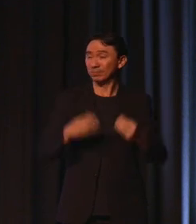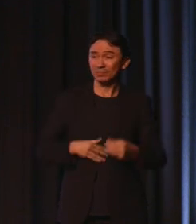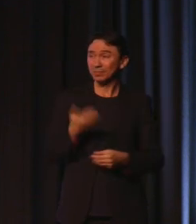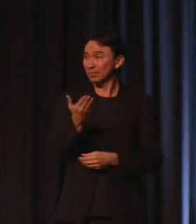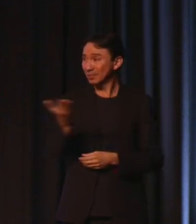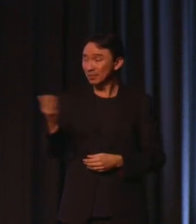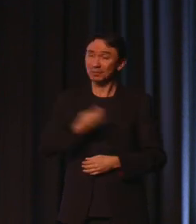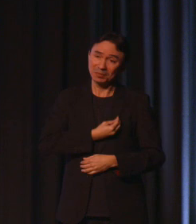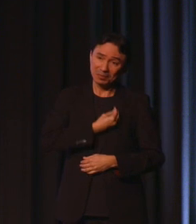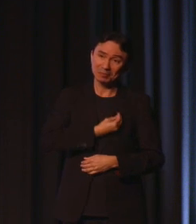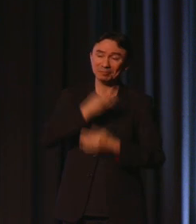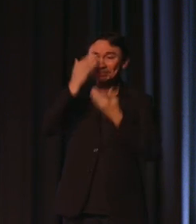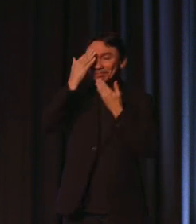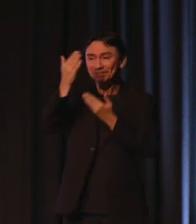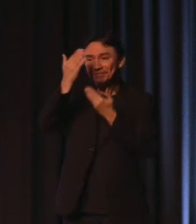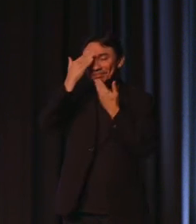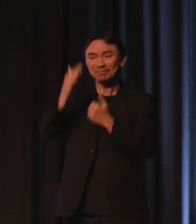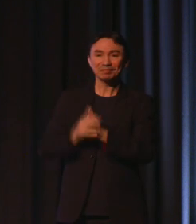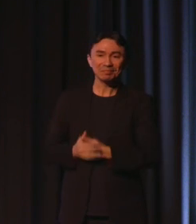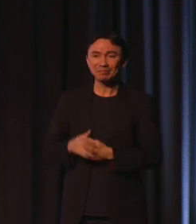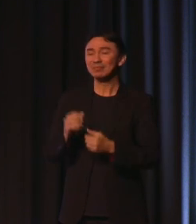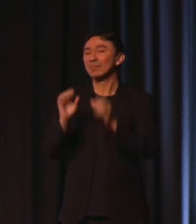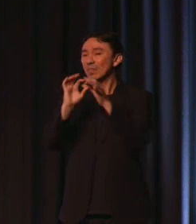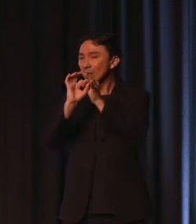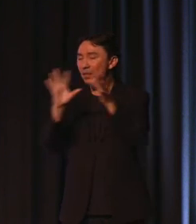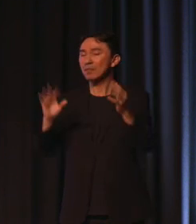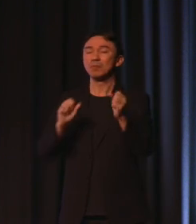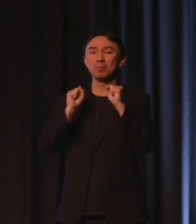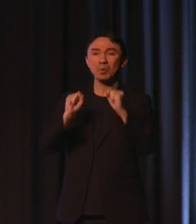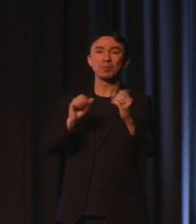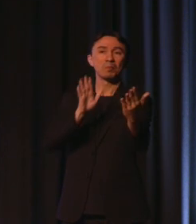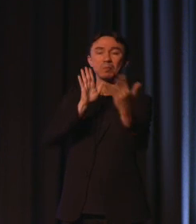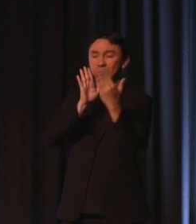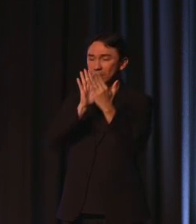de vocês e nos colocamos à disposição, caso alguém tenha